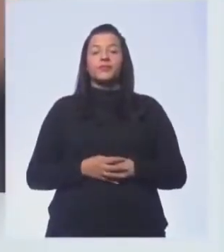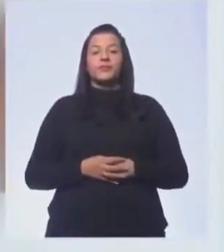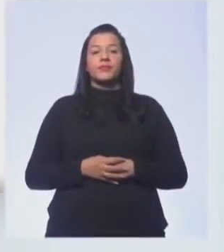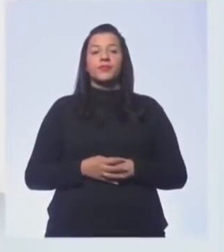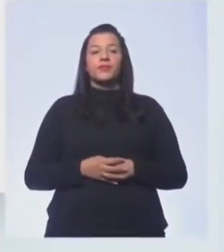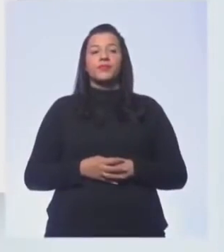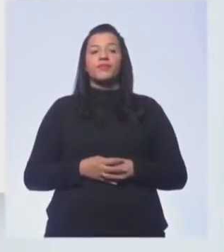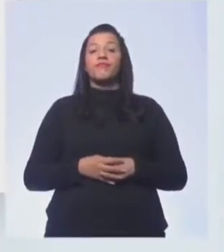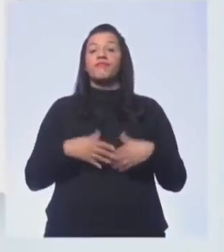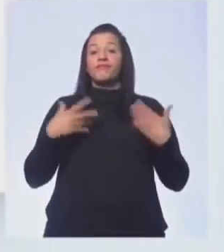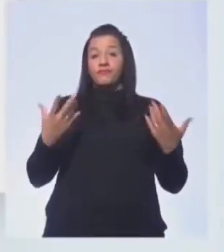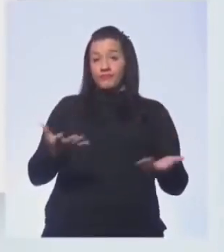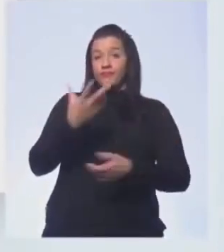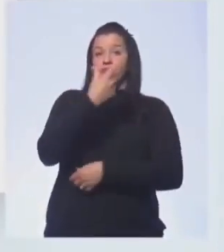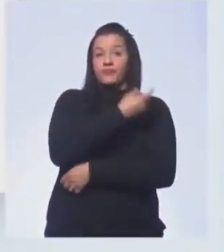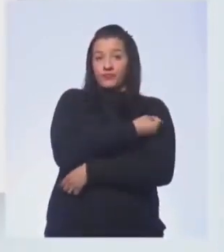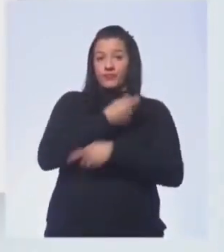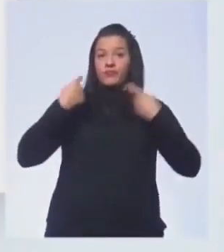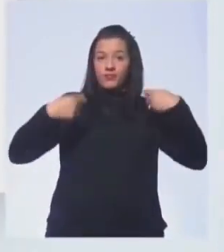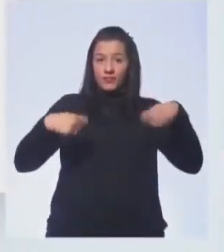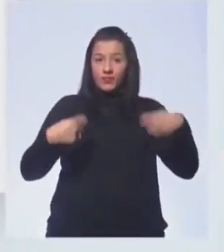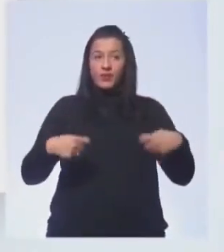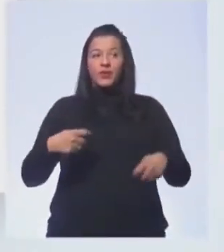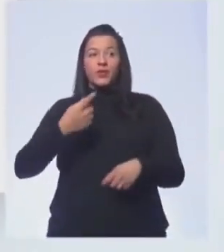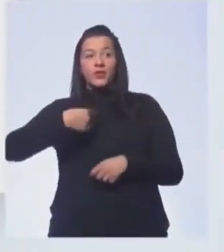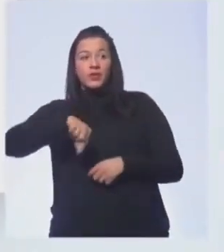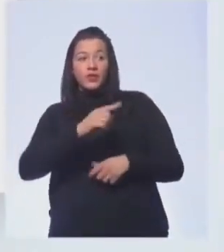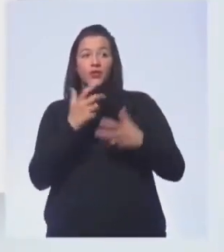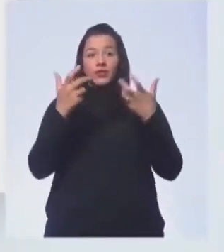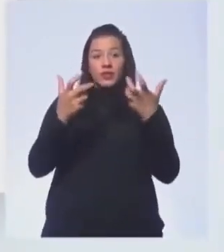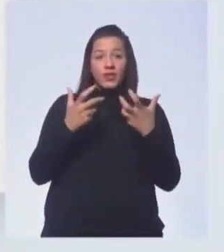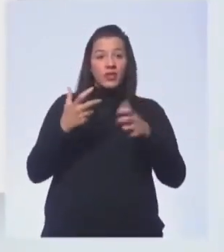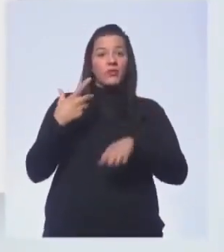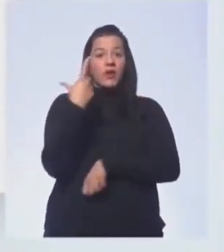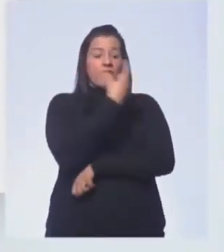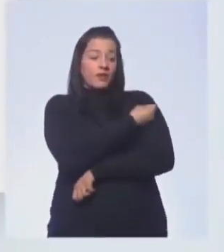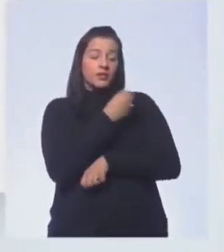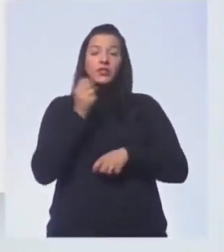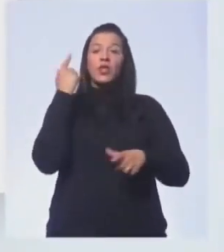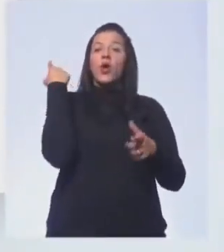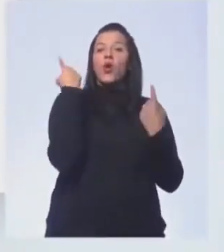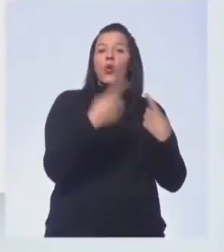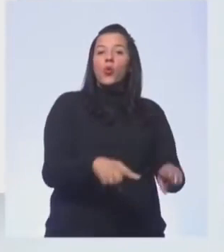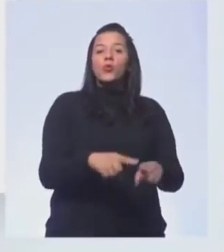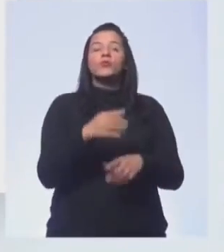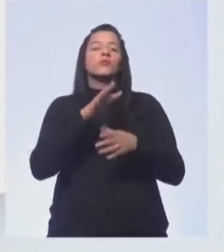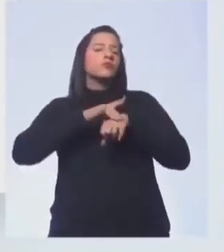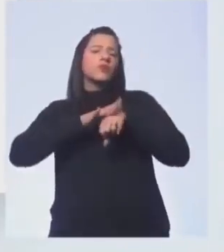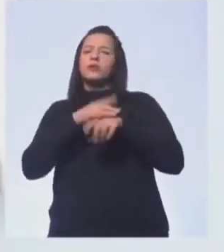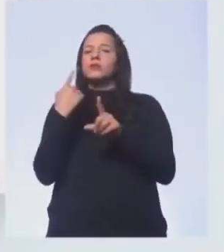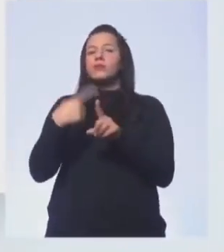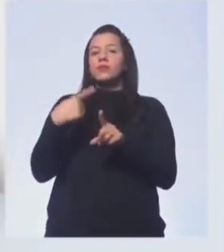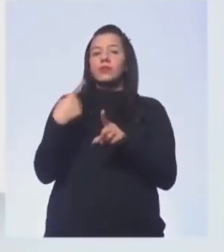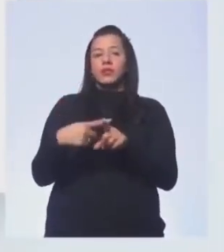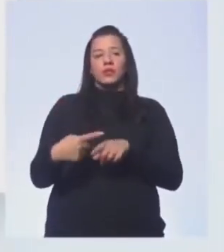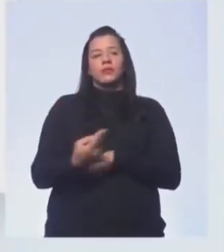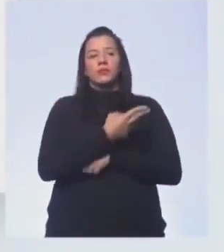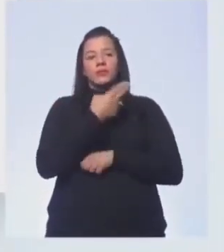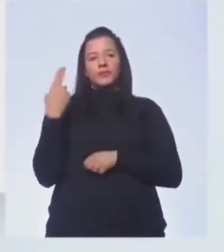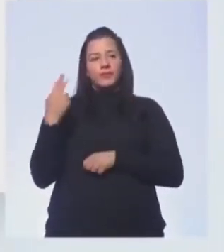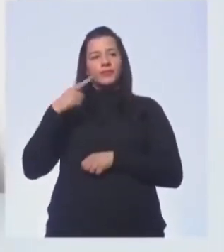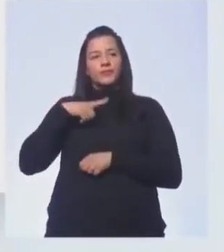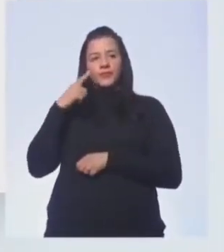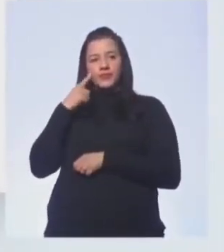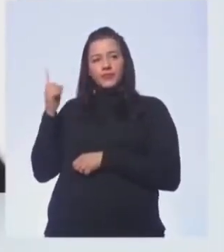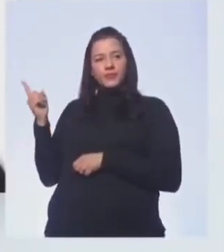são realmente necessárias? Por que estamos buscando tanto assim vacinas contra doenças? Olá, eu me chamo Marcelo Bragatti,